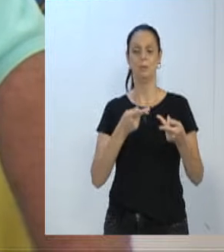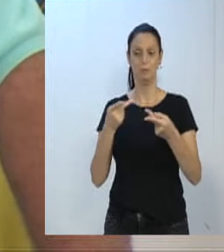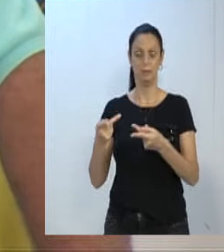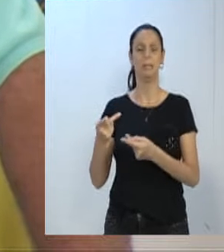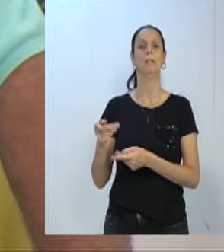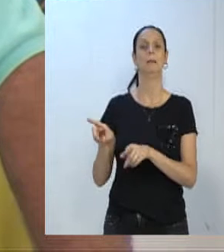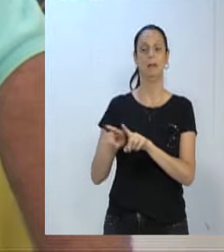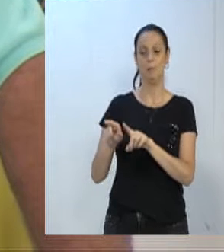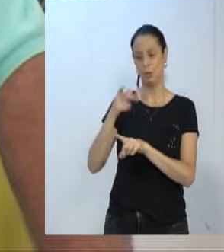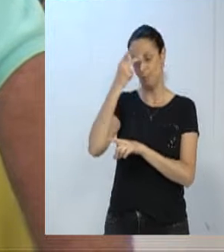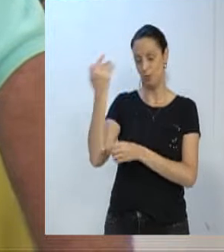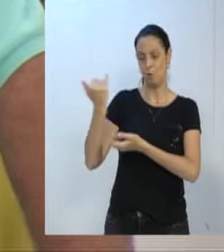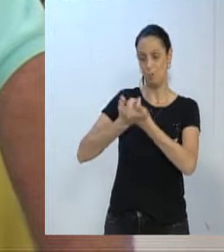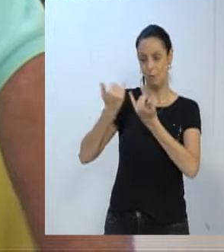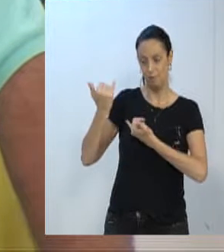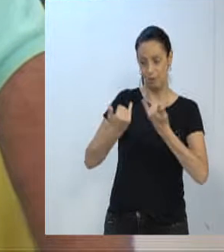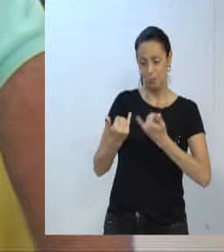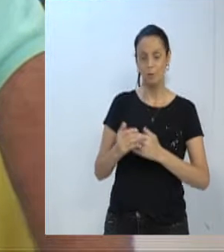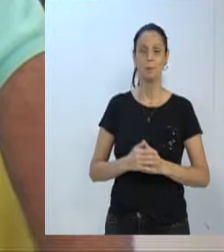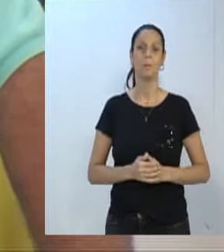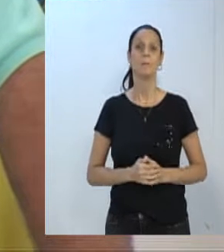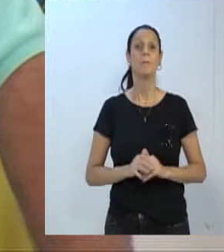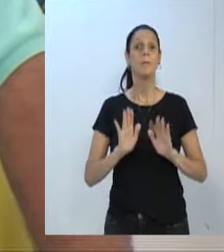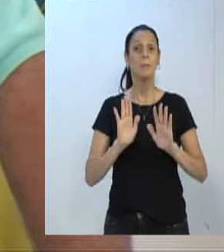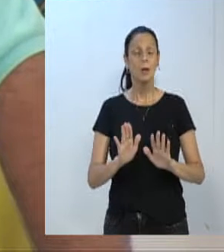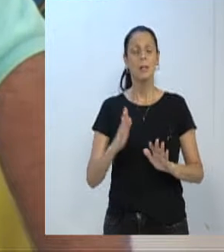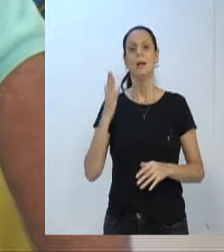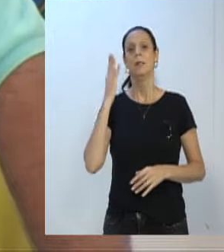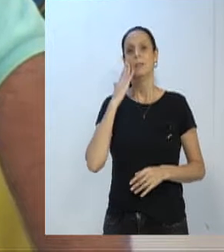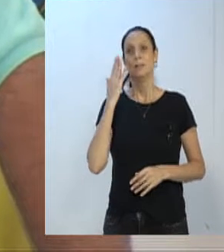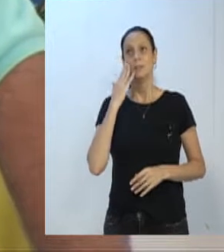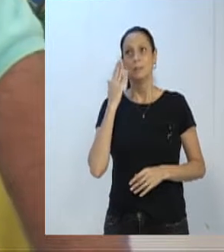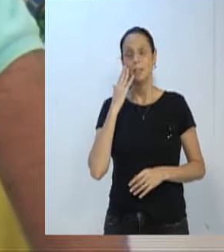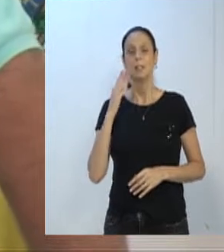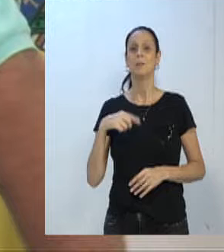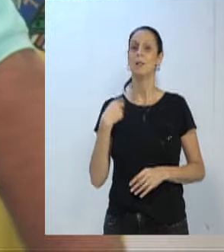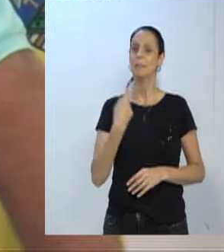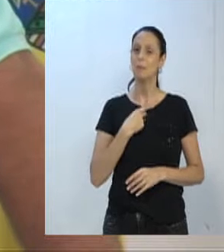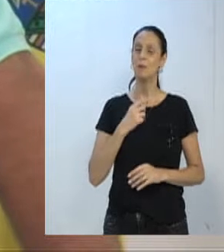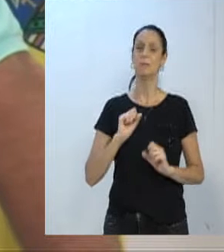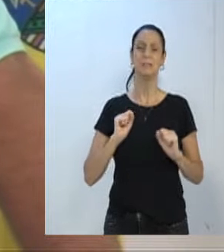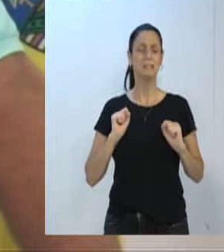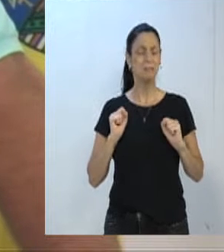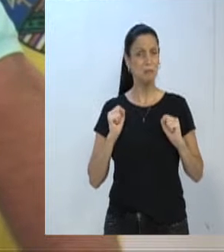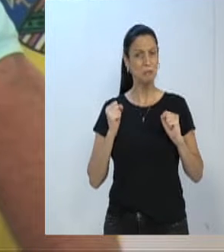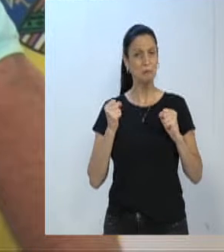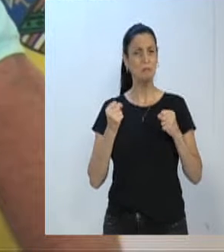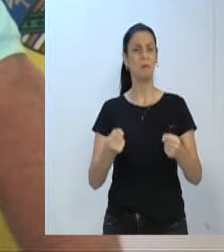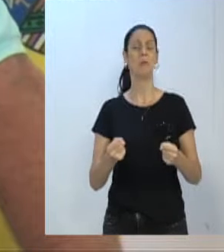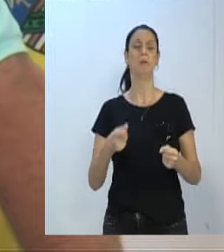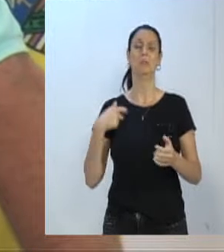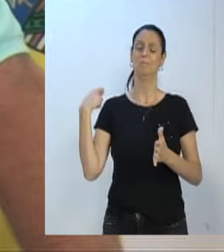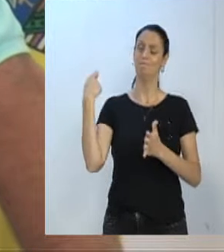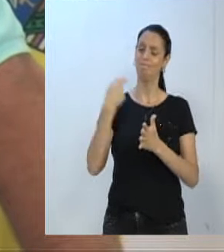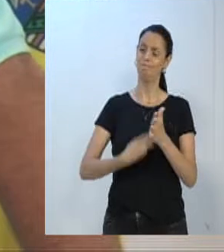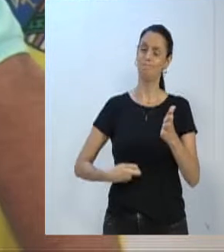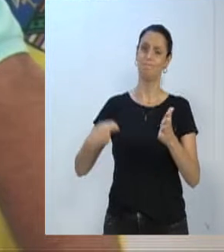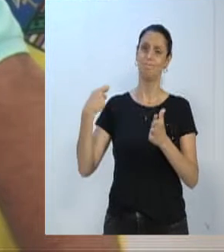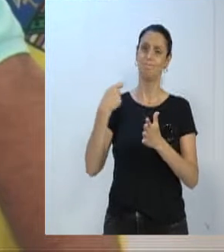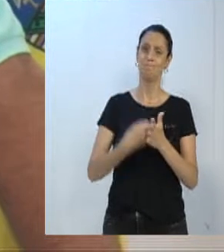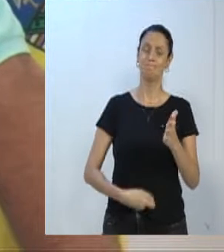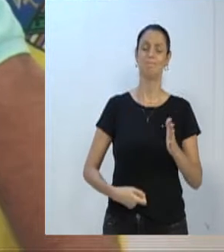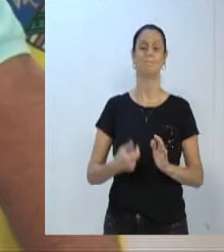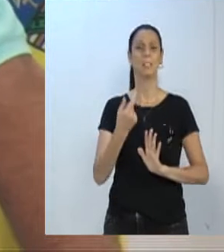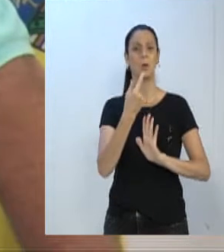a gente sabe que muitas vezes por mais esforço que tem a gente tem reivindicando até o próprio Prefeito o